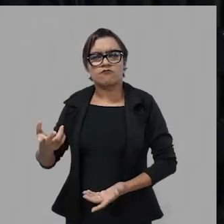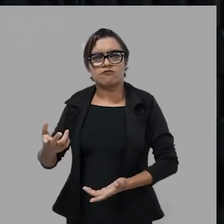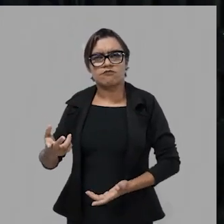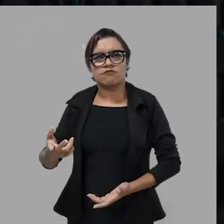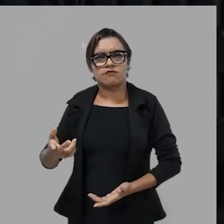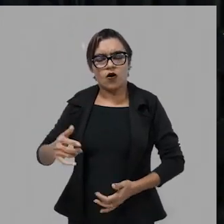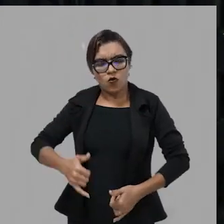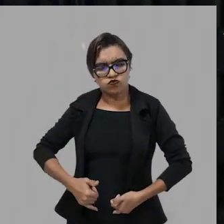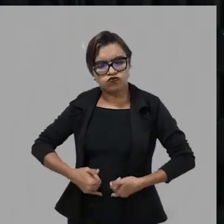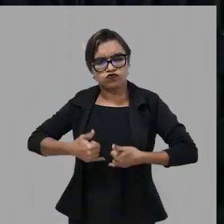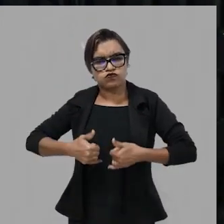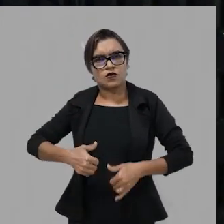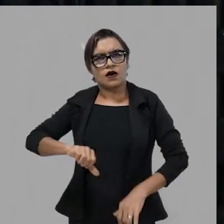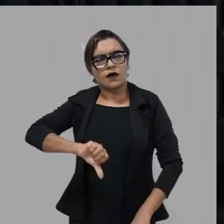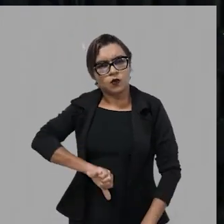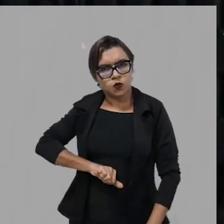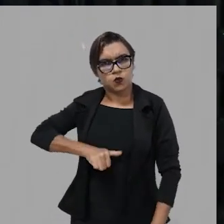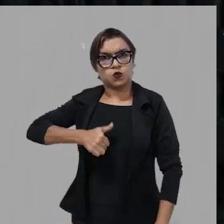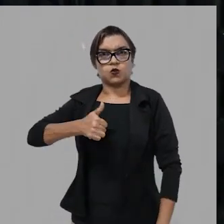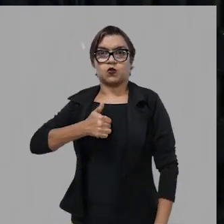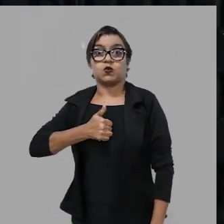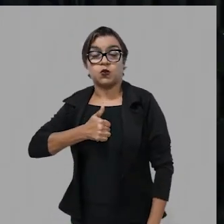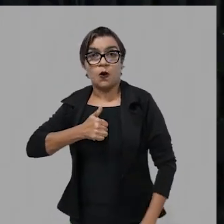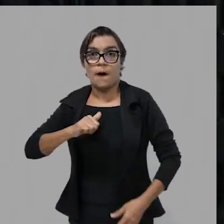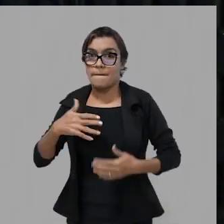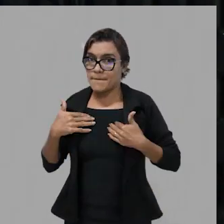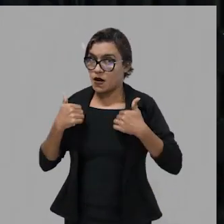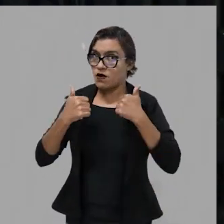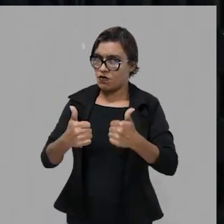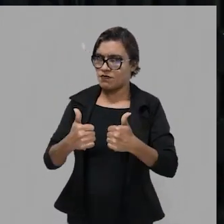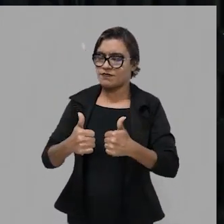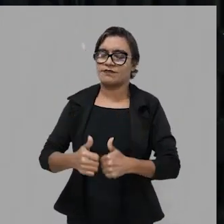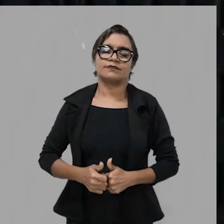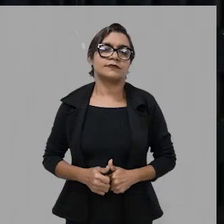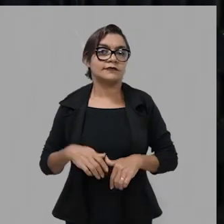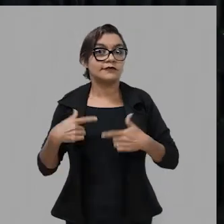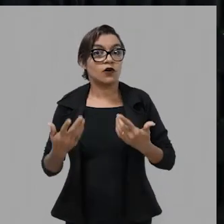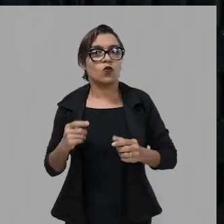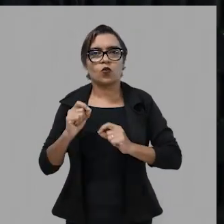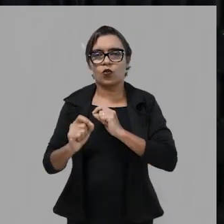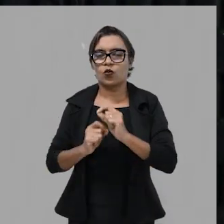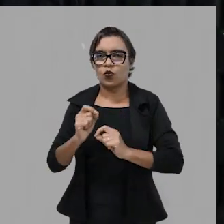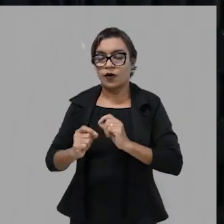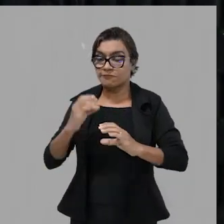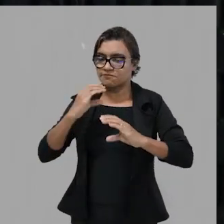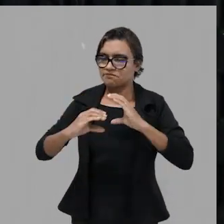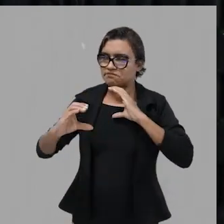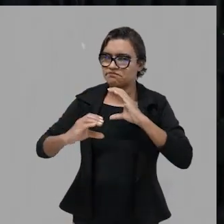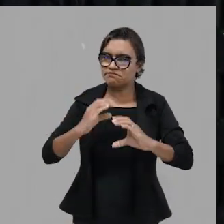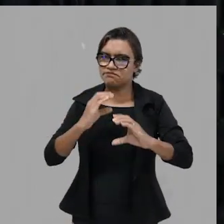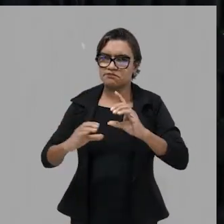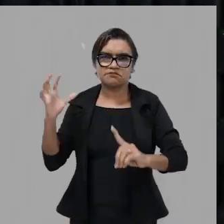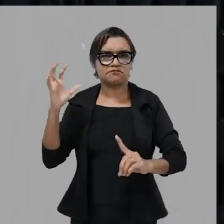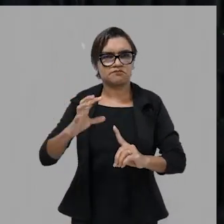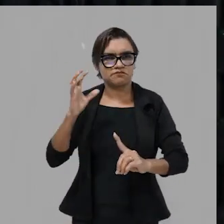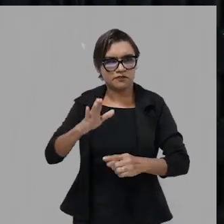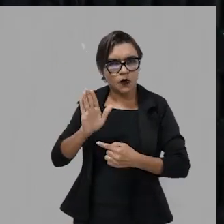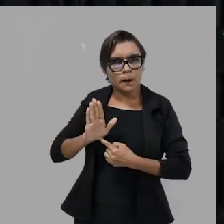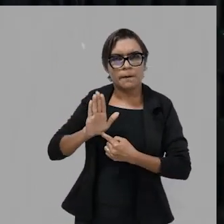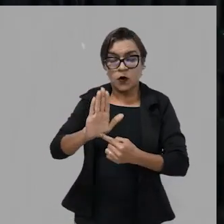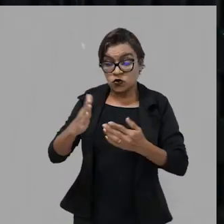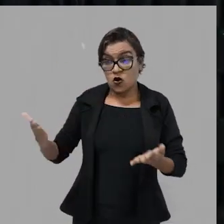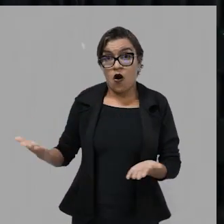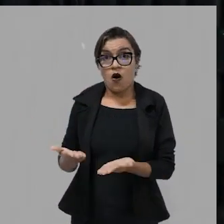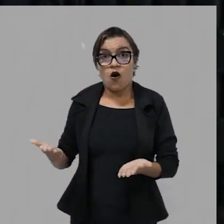essas questões, essas dualidades que a gente traz dentro da gente, né? Então, é uma cantiga totalmente